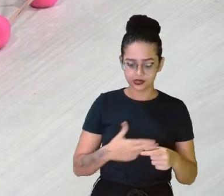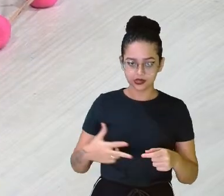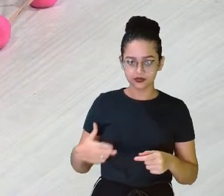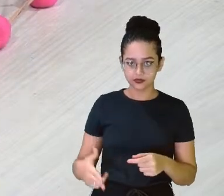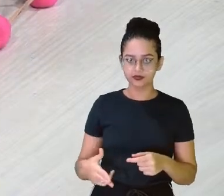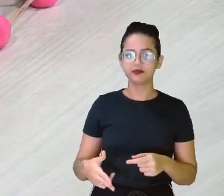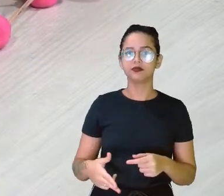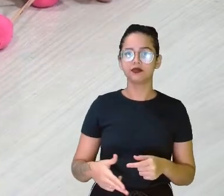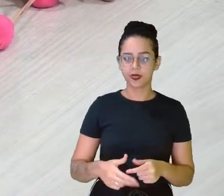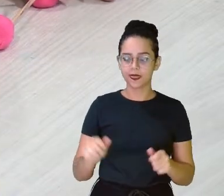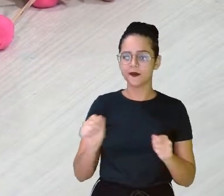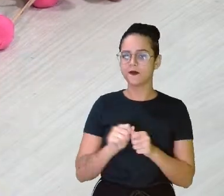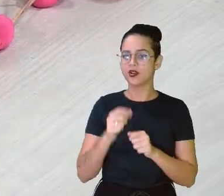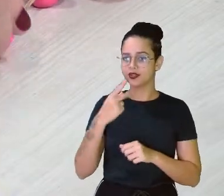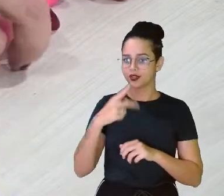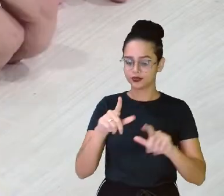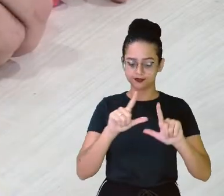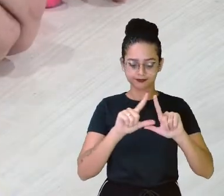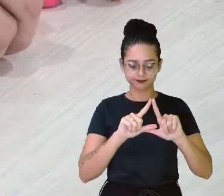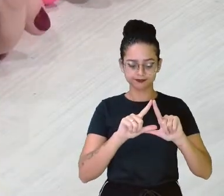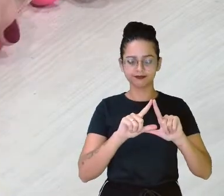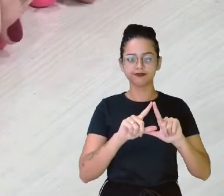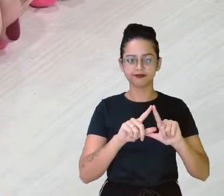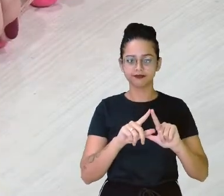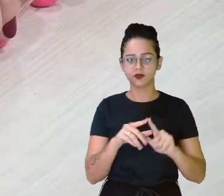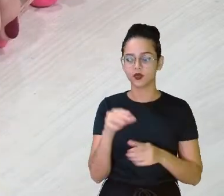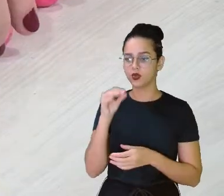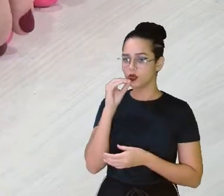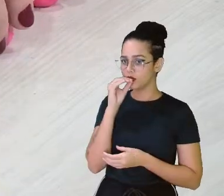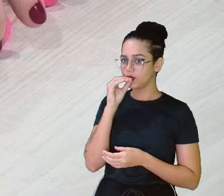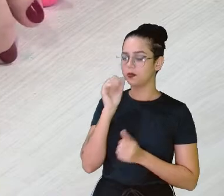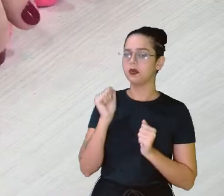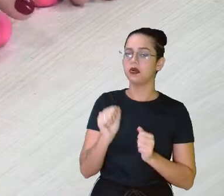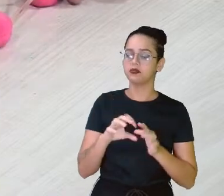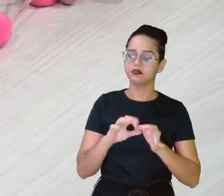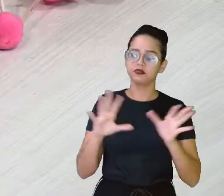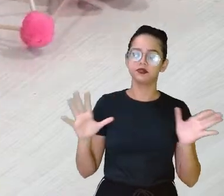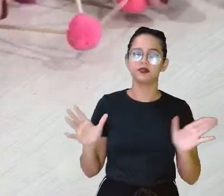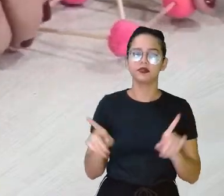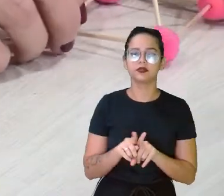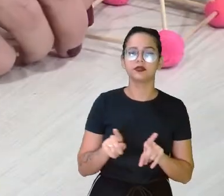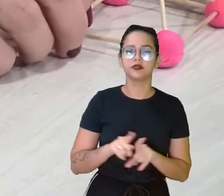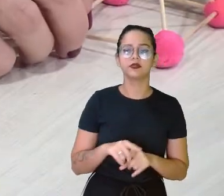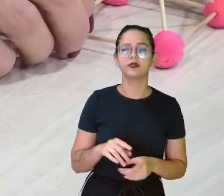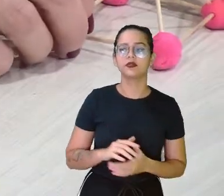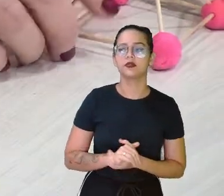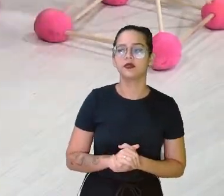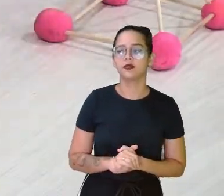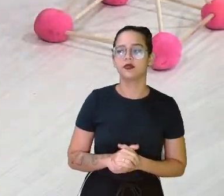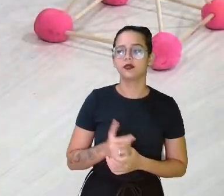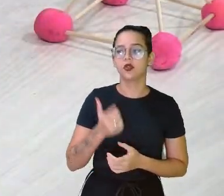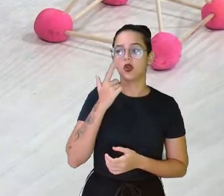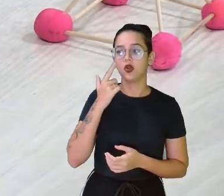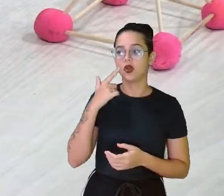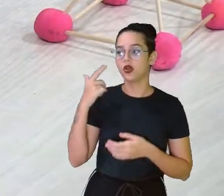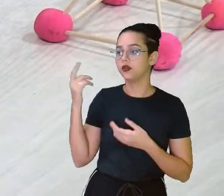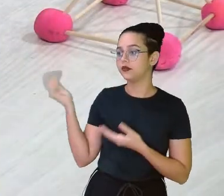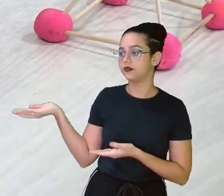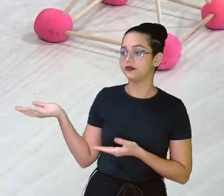iguais e montar as suas pirâmides. Olha aqui, pirâmide de